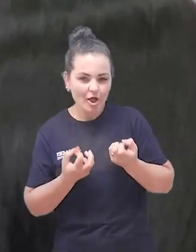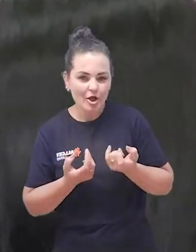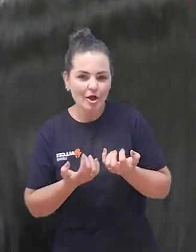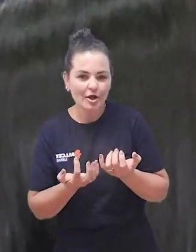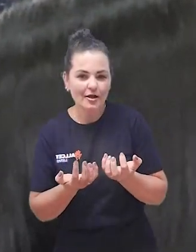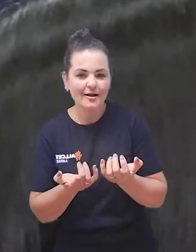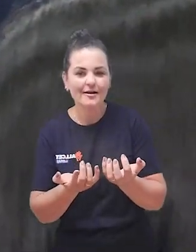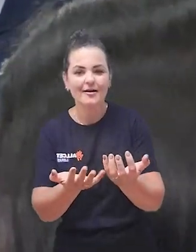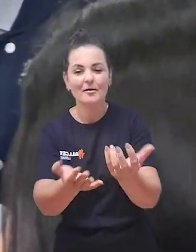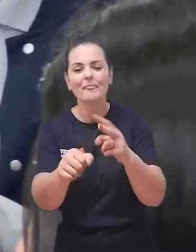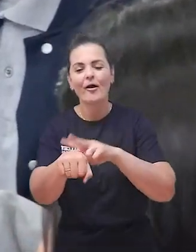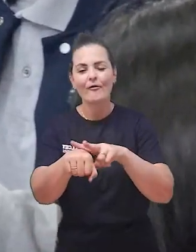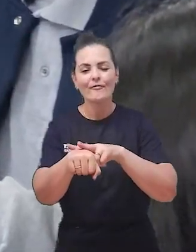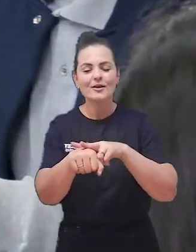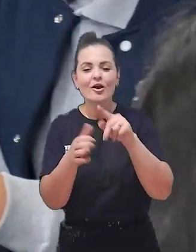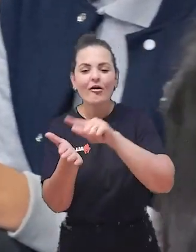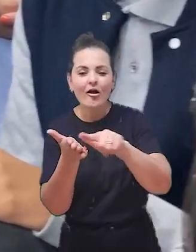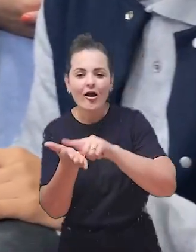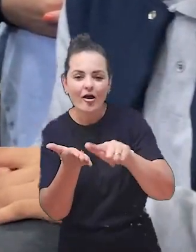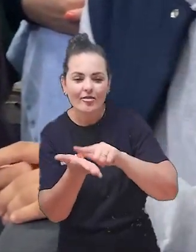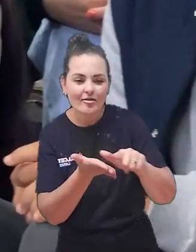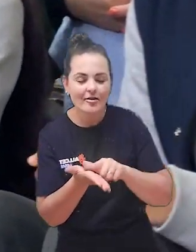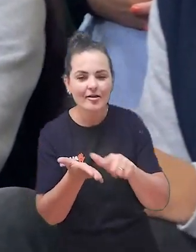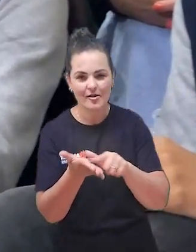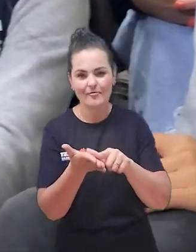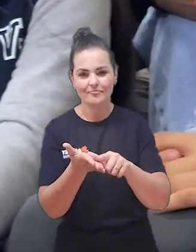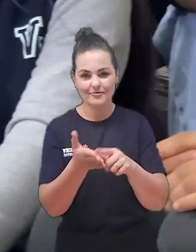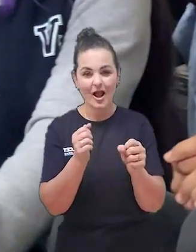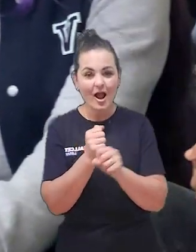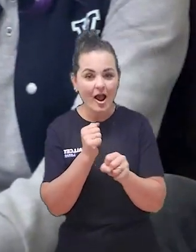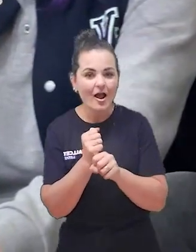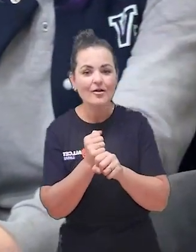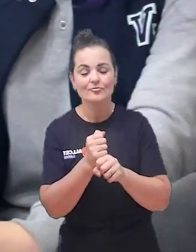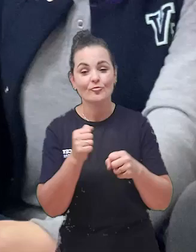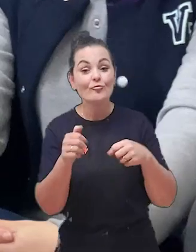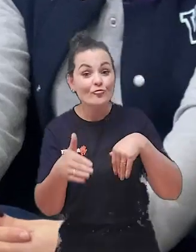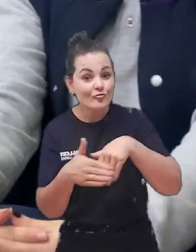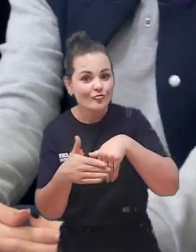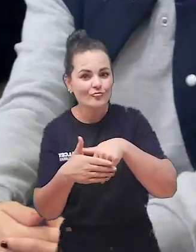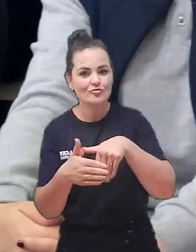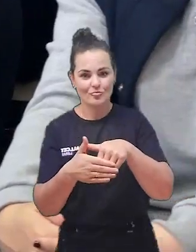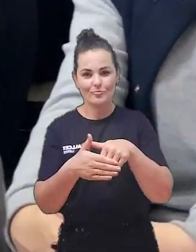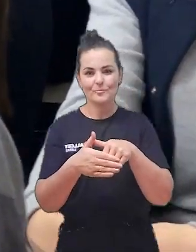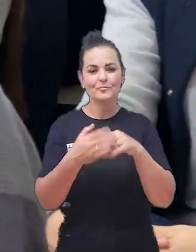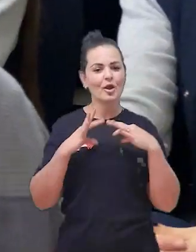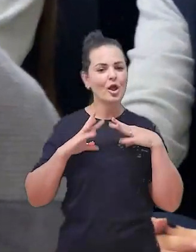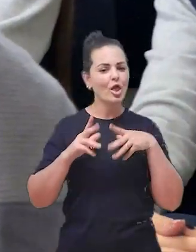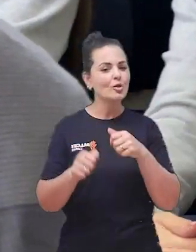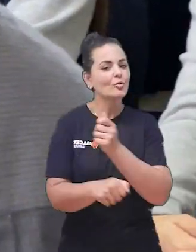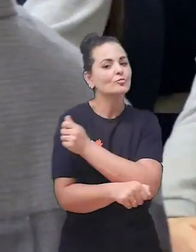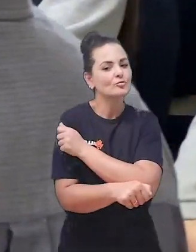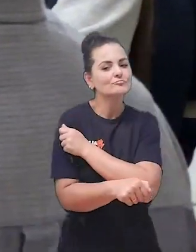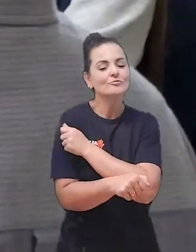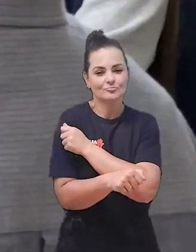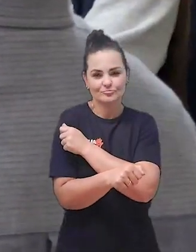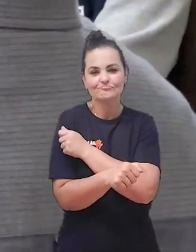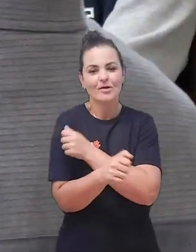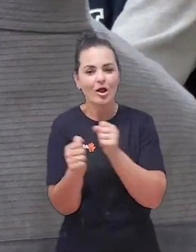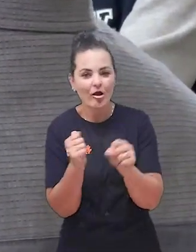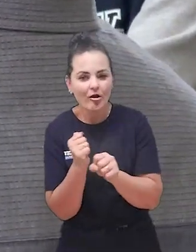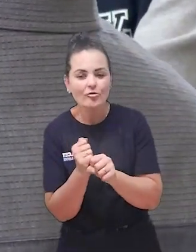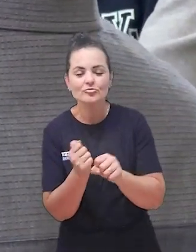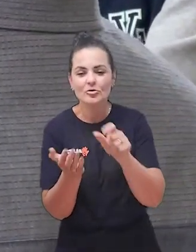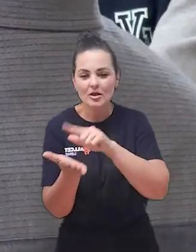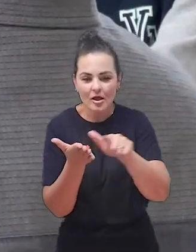gente limpou tudo aquilo lá e nós construímos um campo de futebol lá. Todos os alunos juntos, né?